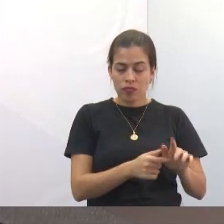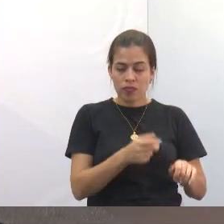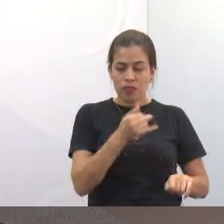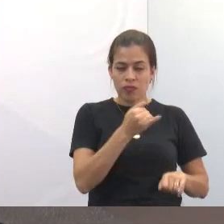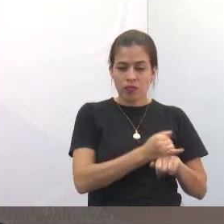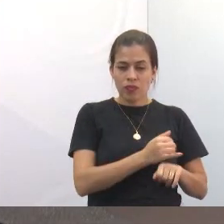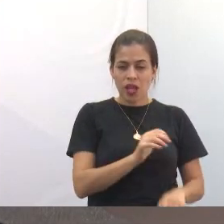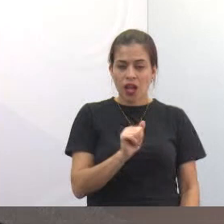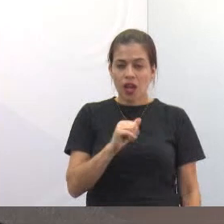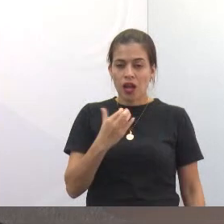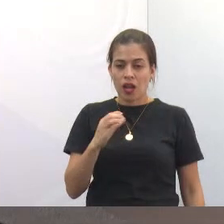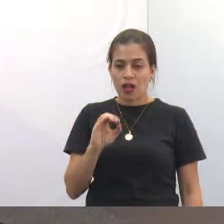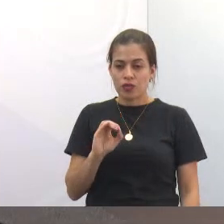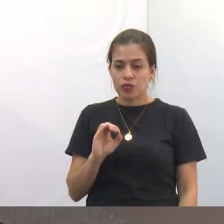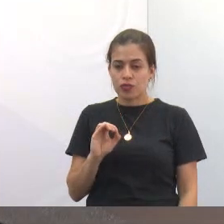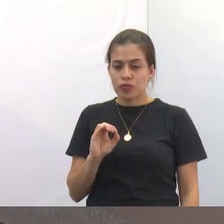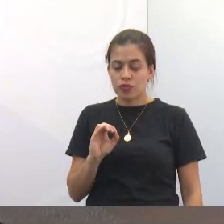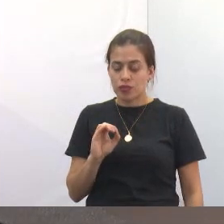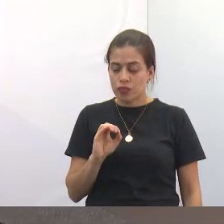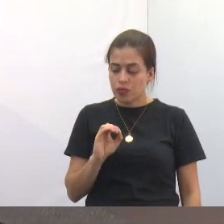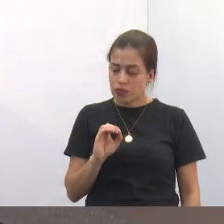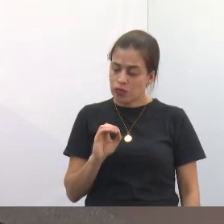corte